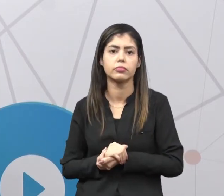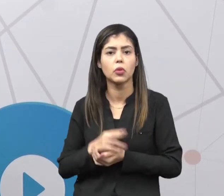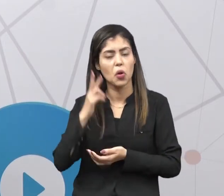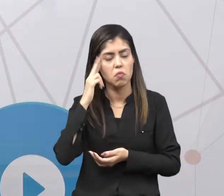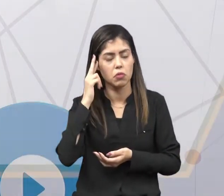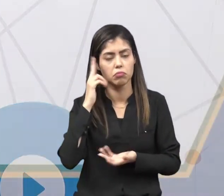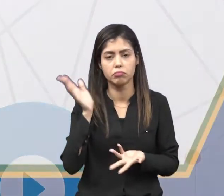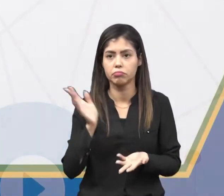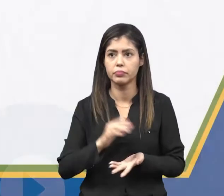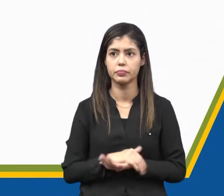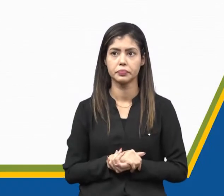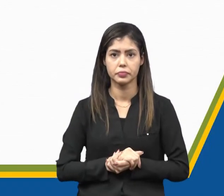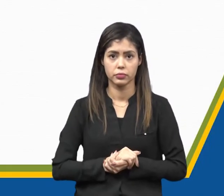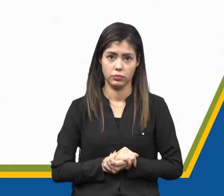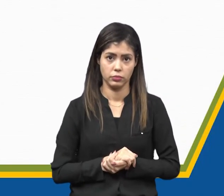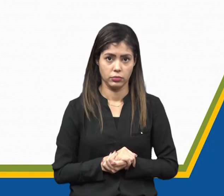naturalmente.